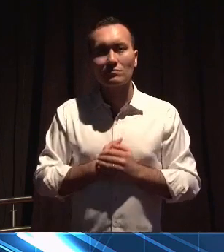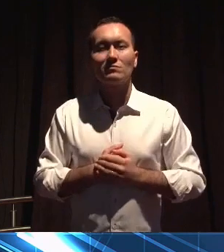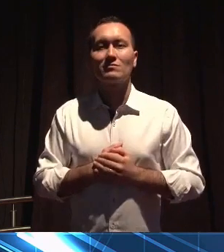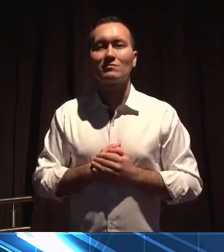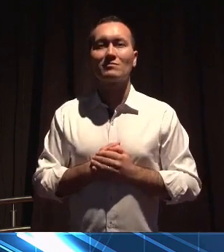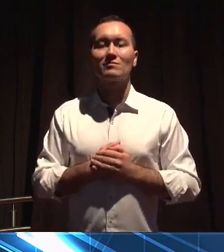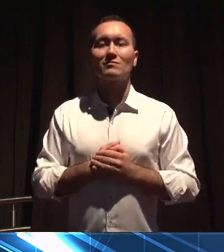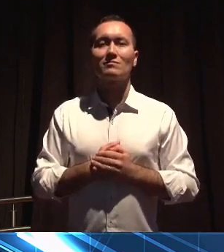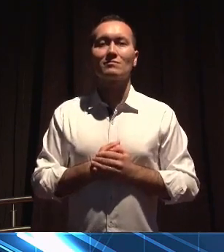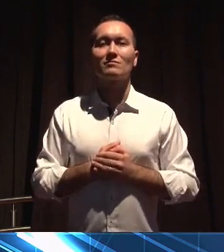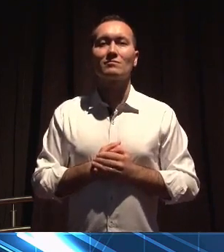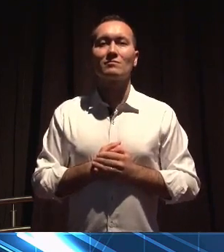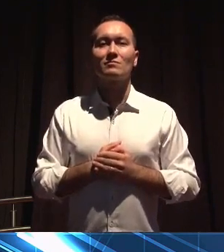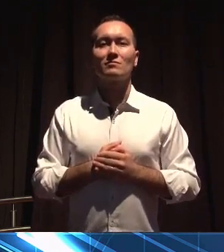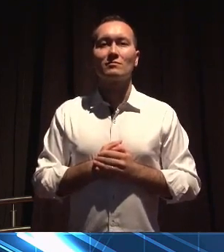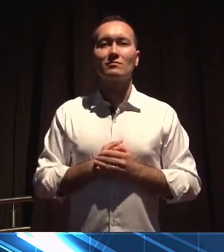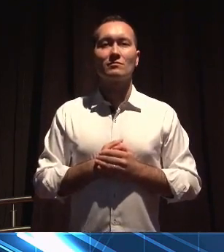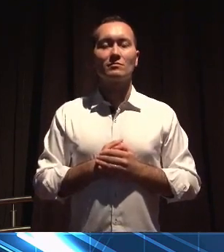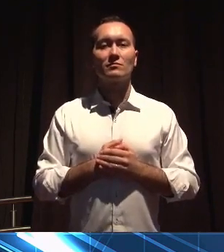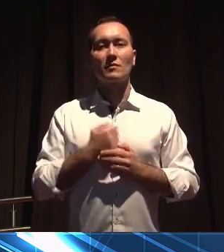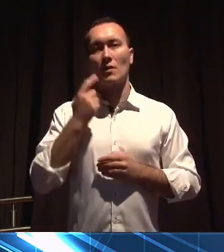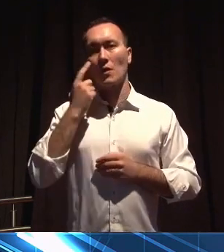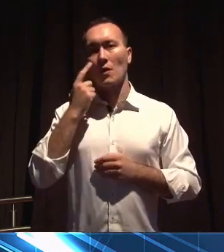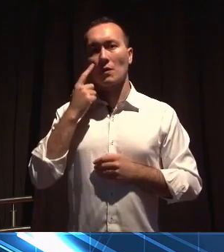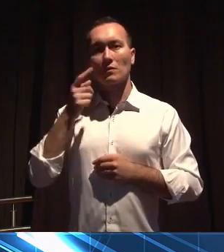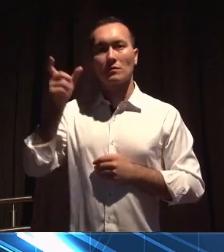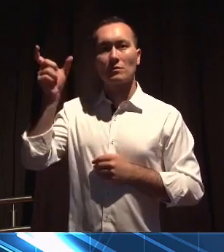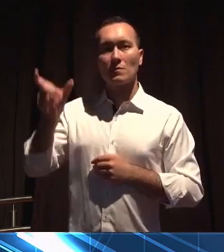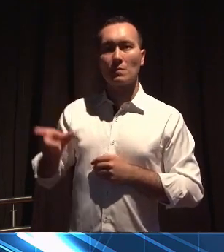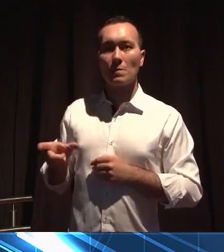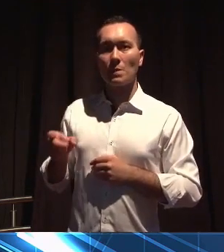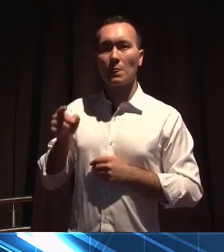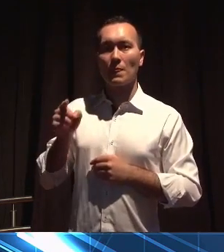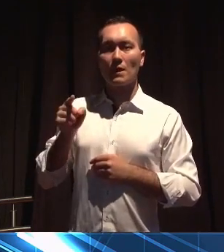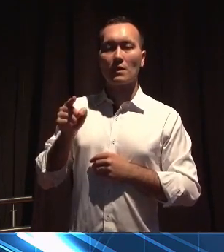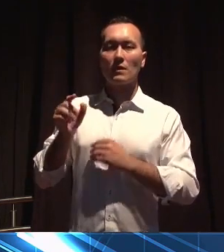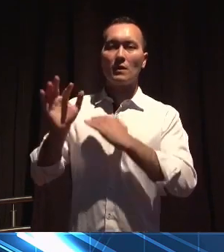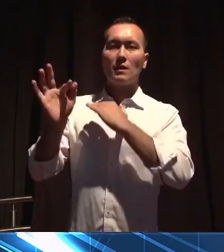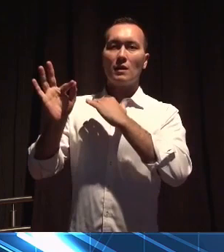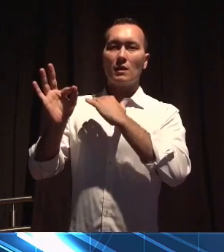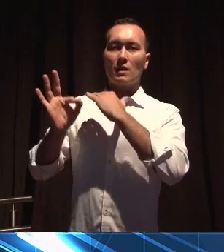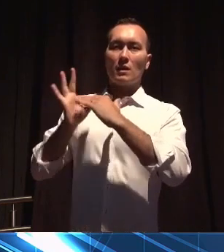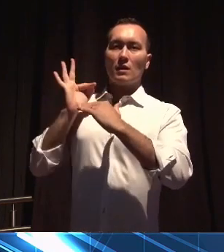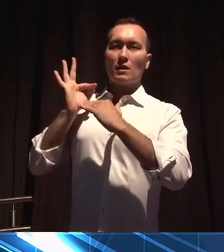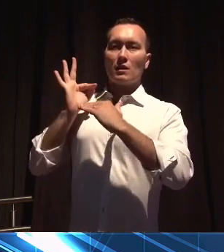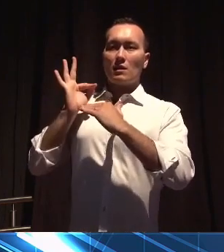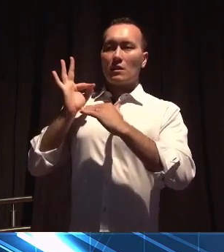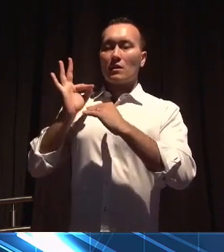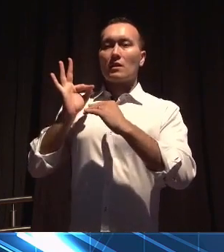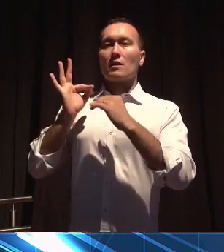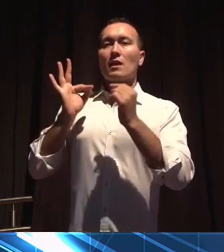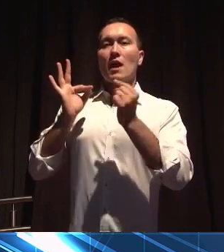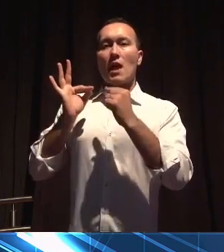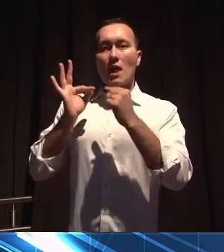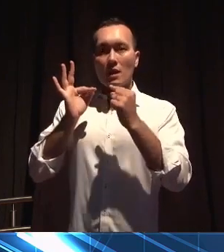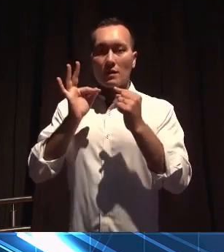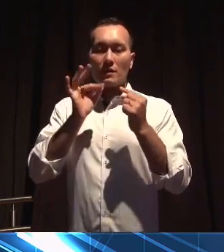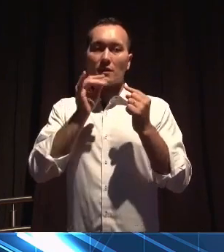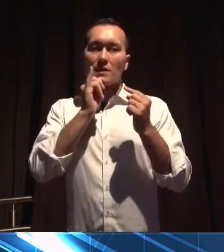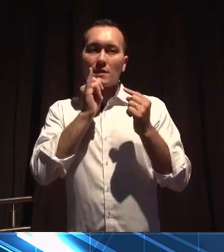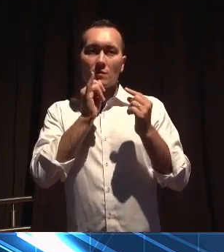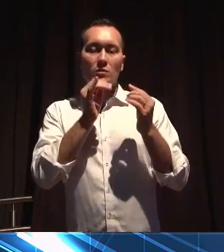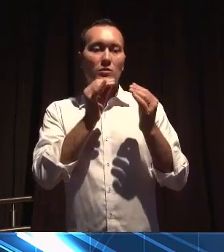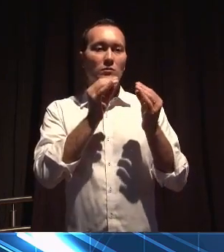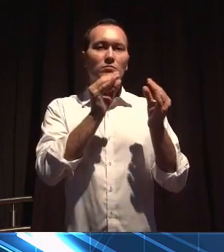e no lado de quem vai fornecer vai implementar essa interface é só simplesmente